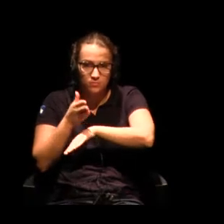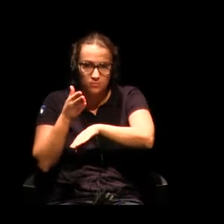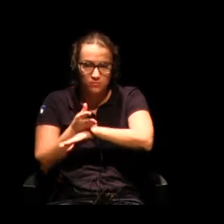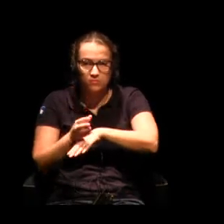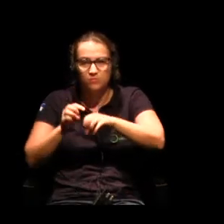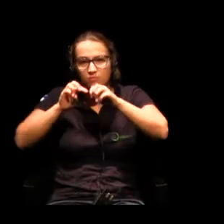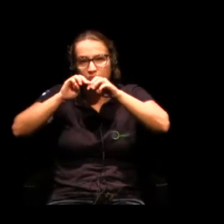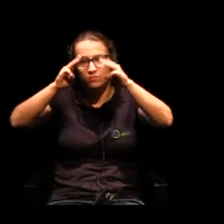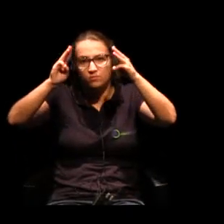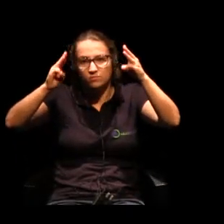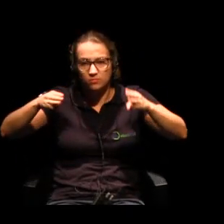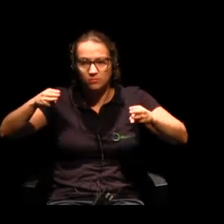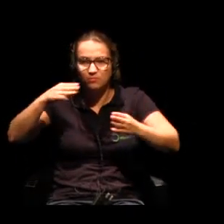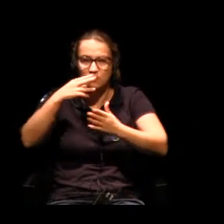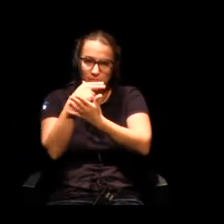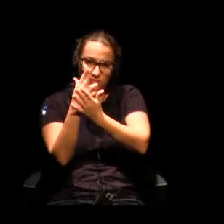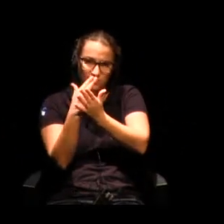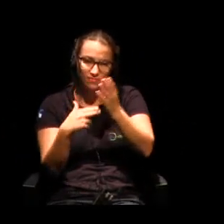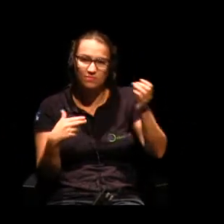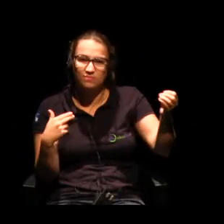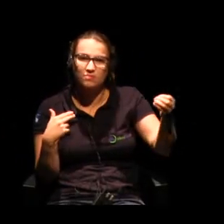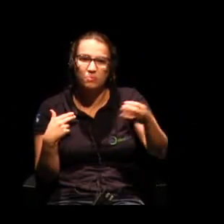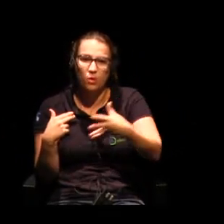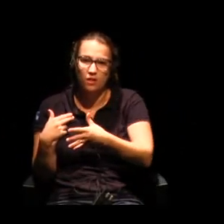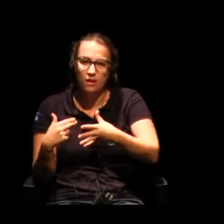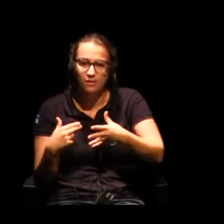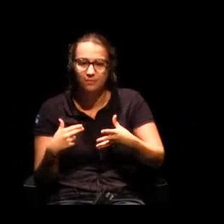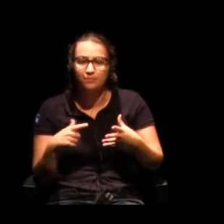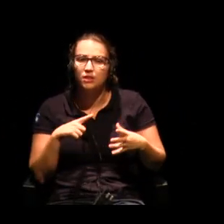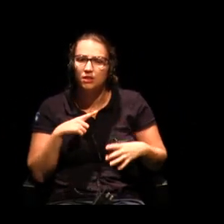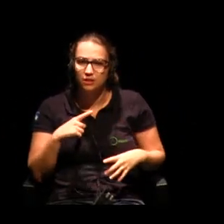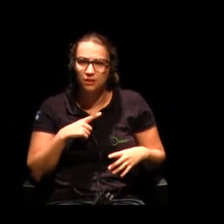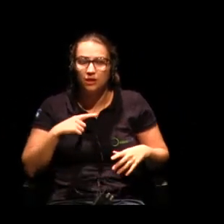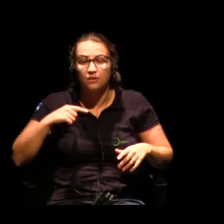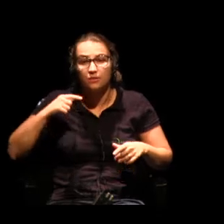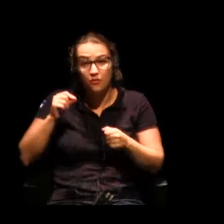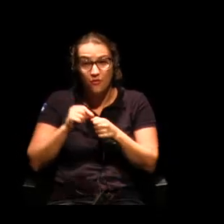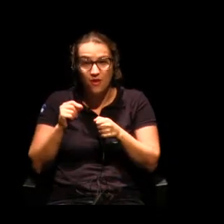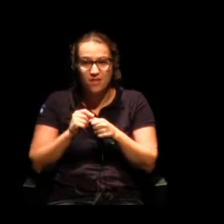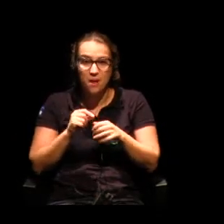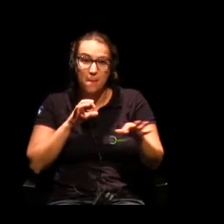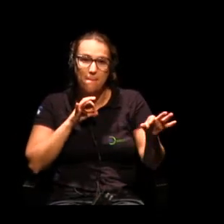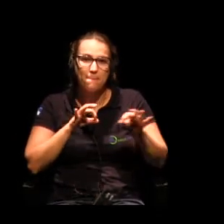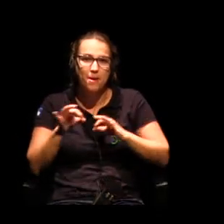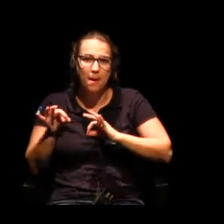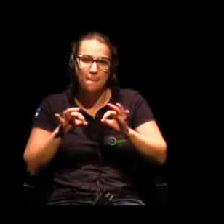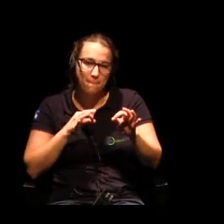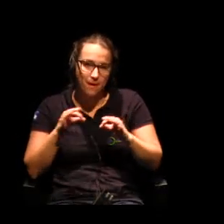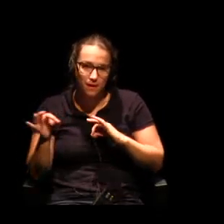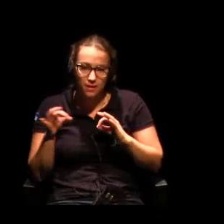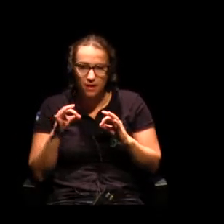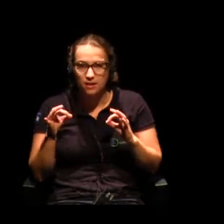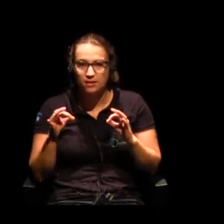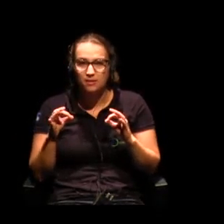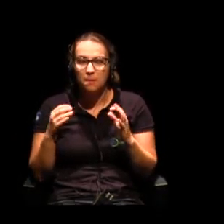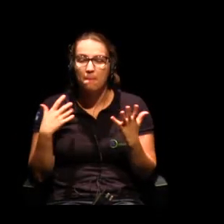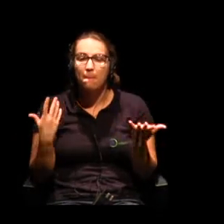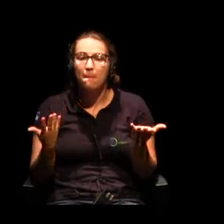participando em uma exibição no Museu de Arte Moderna e tivemos a tarefa de